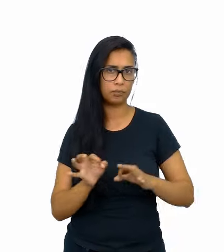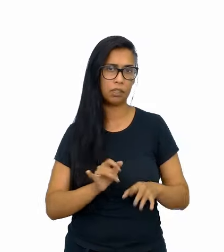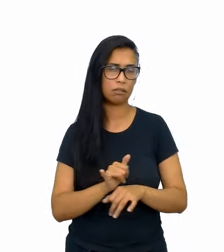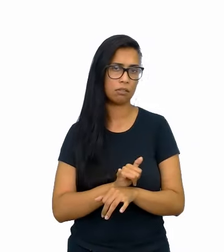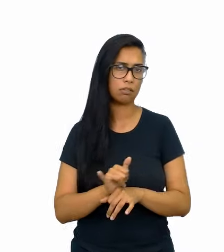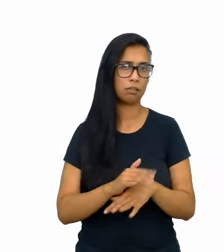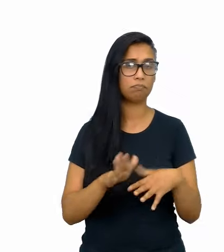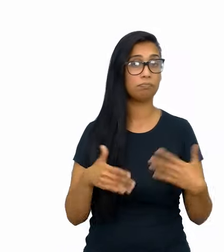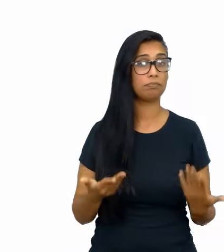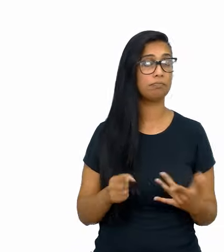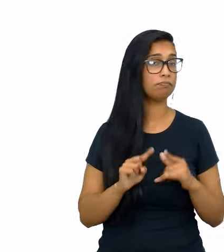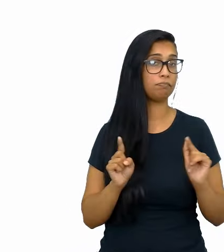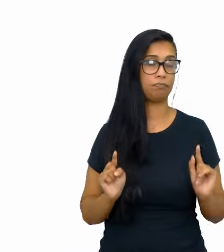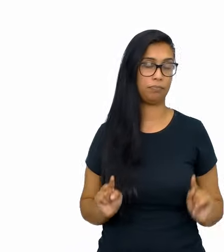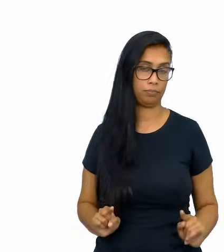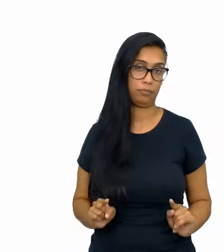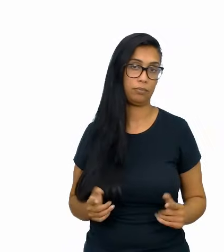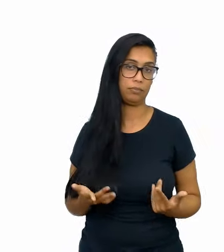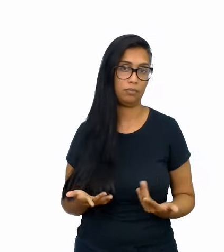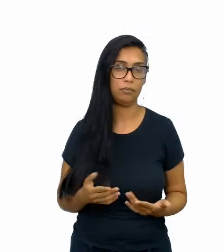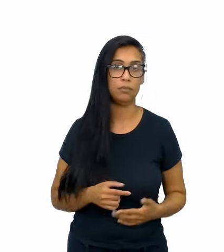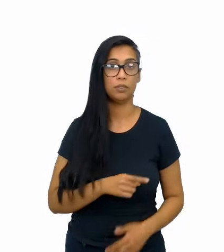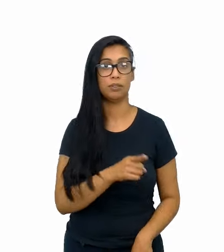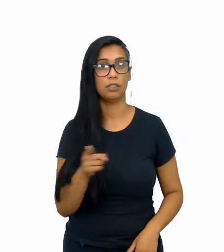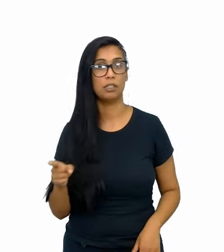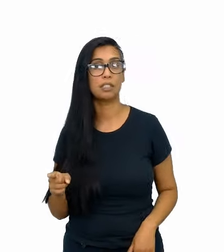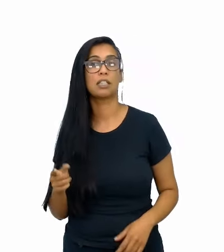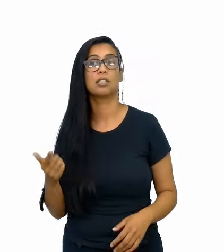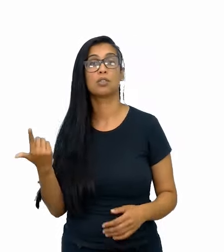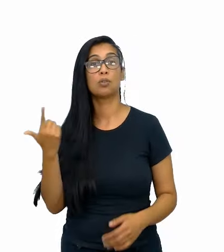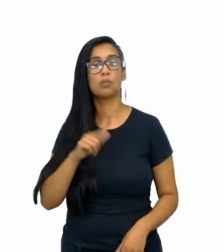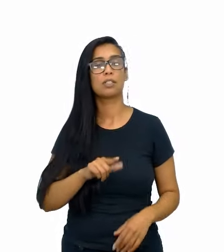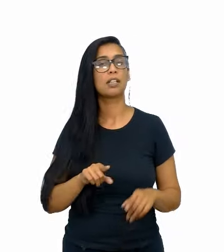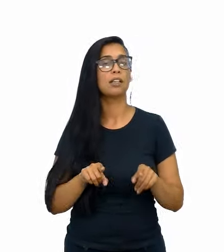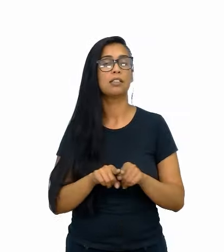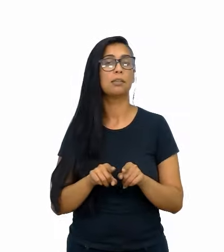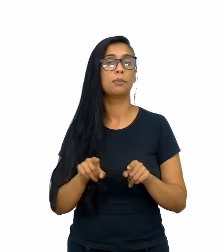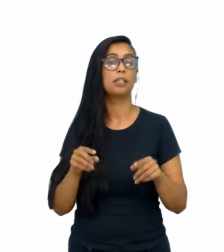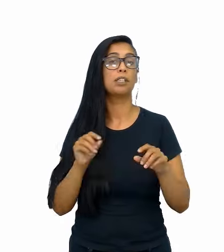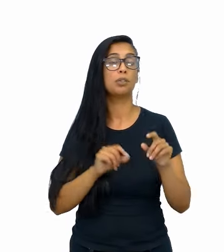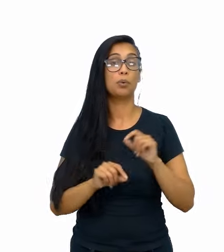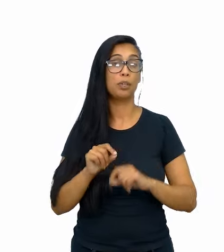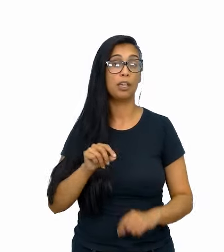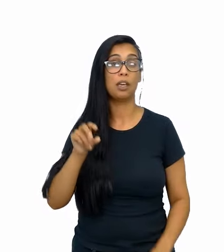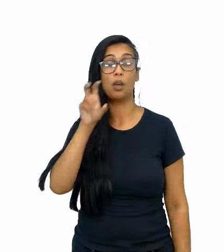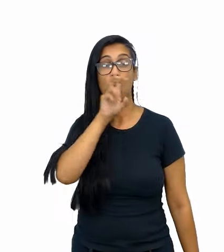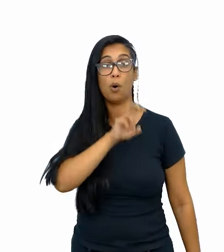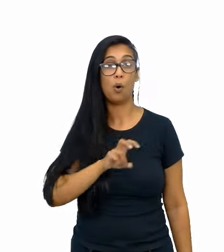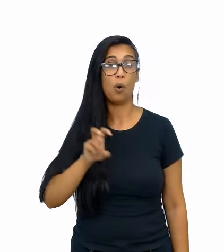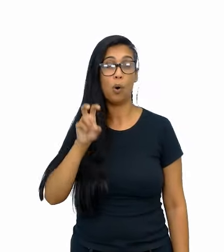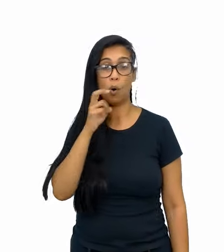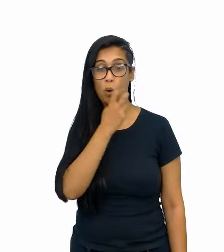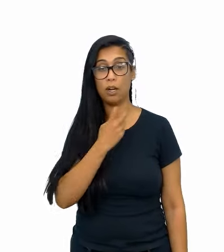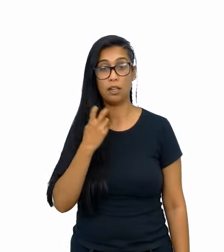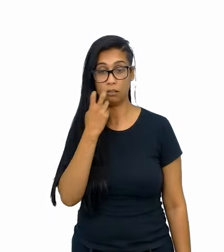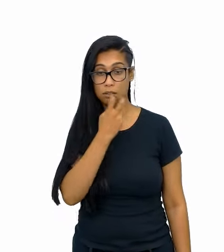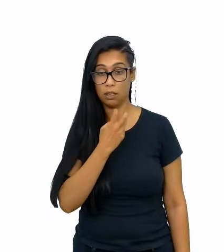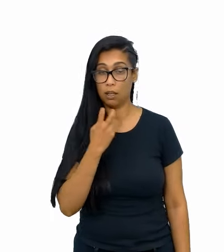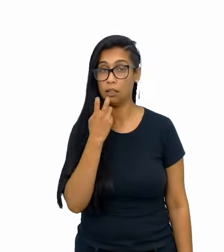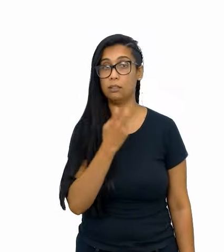esse compartilhamento também pode ser feito oralmente, né, então o compartilhamento oral desses relatos também pode oportunizar